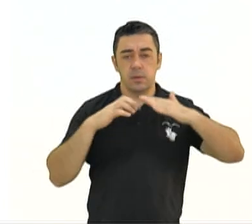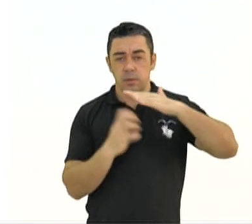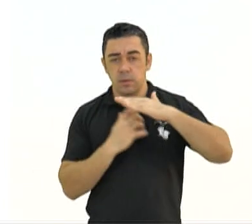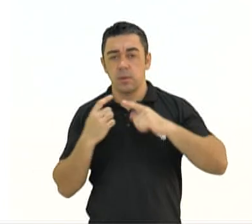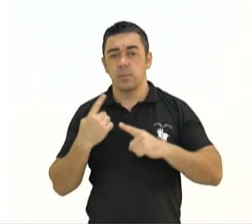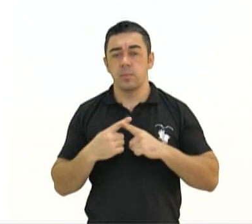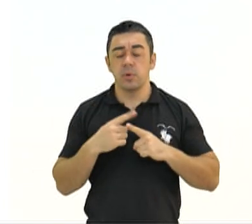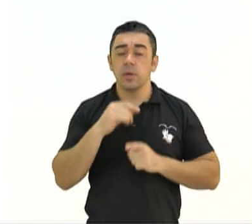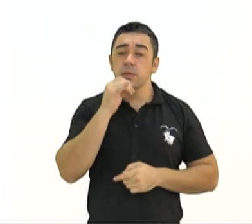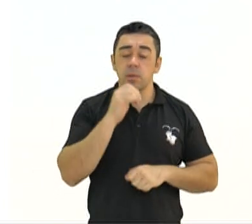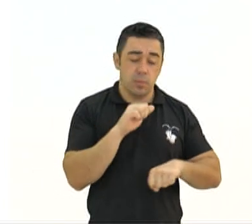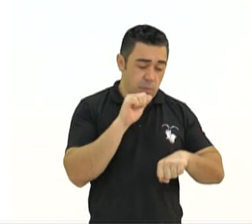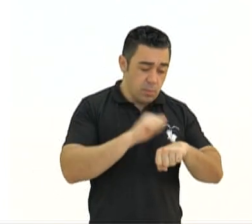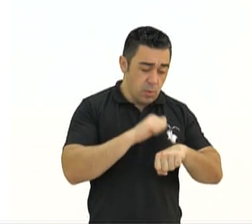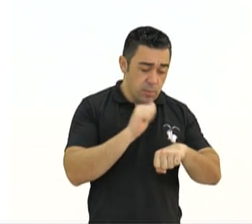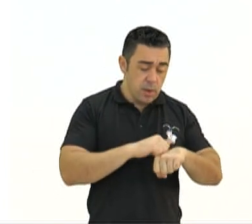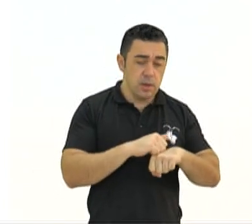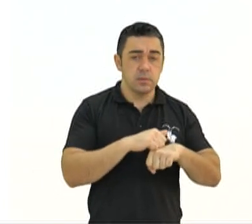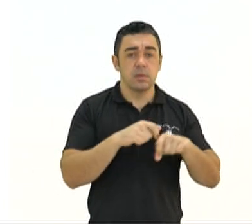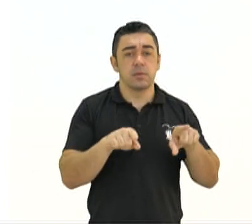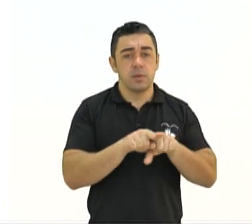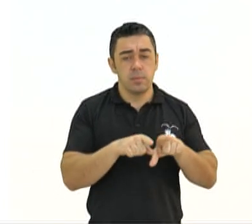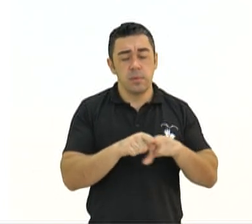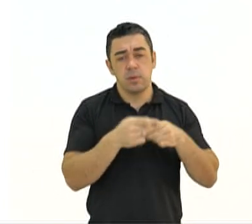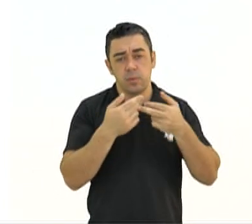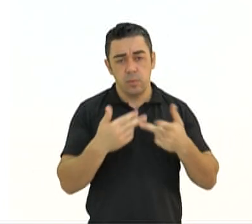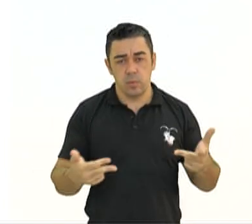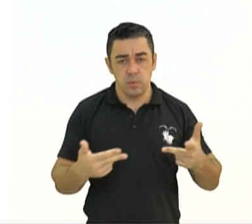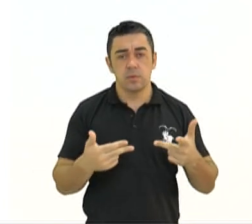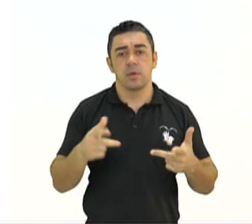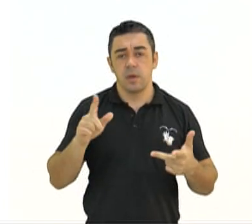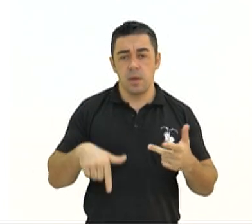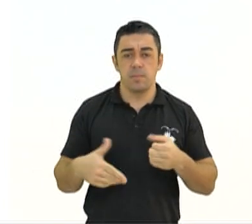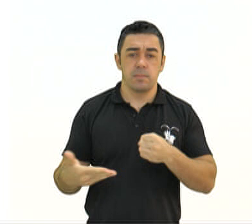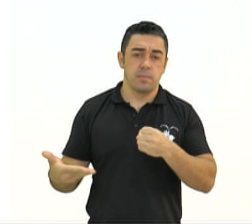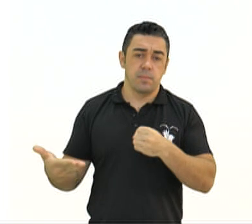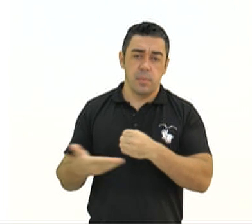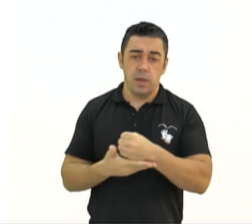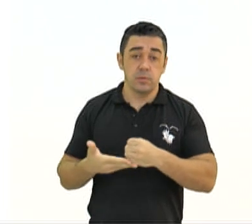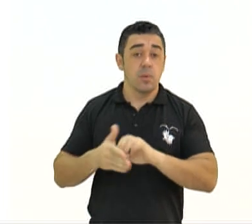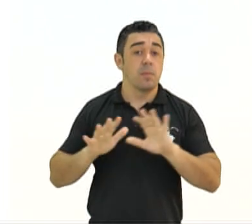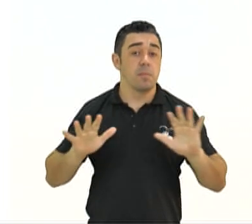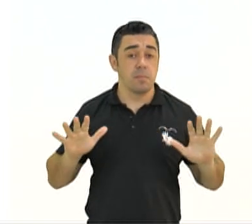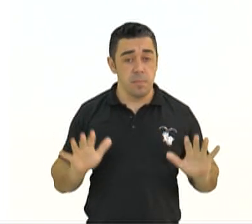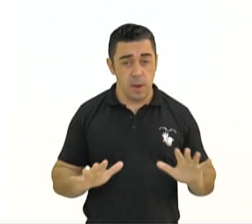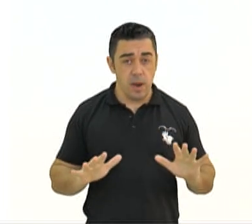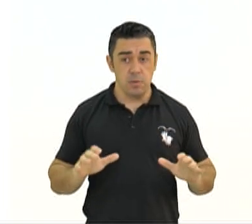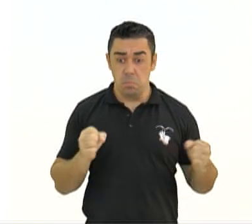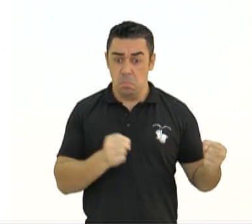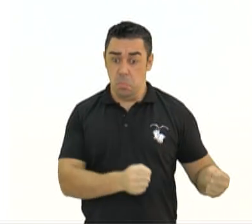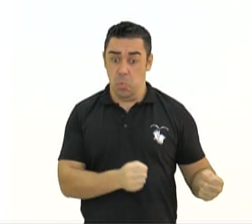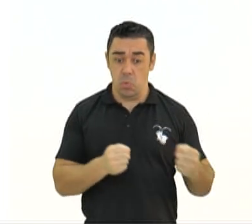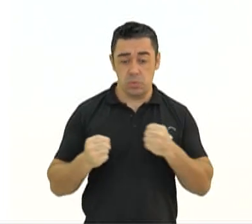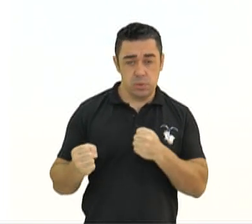de pobreza, os produtos e serviços se destinam ao básico. Mas, como símbolo de poder, produtos e